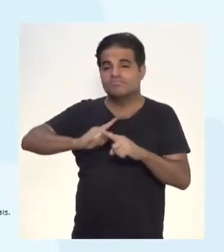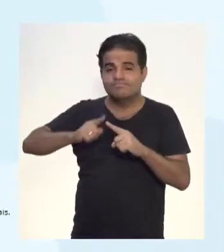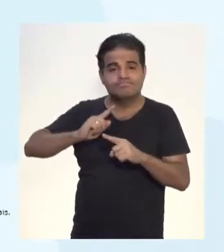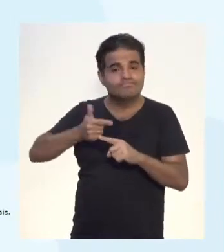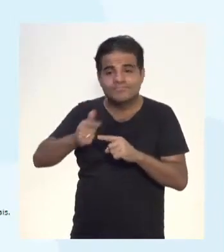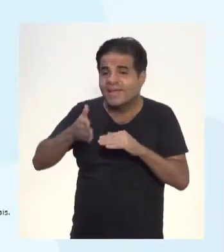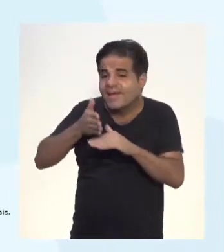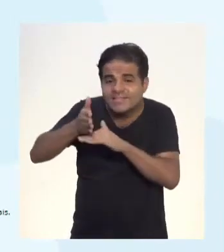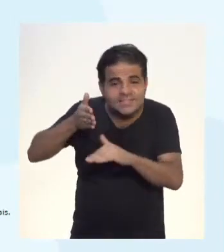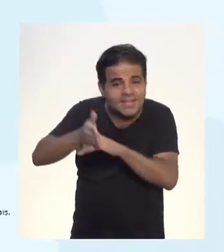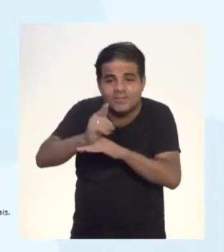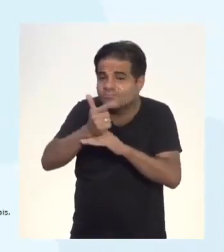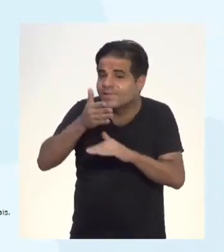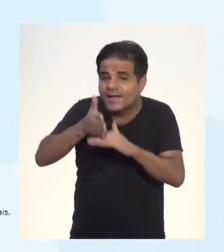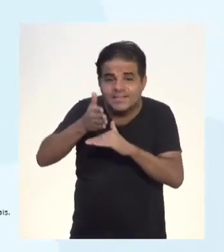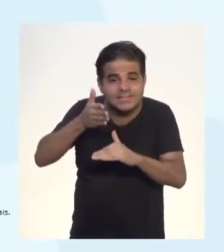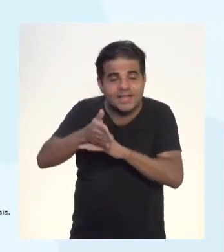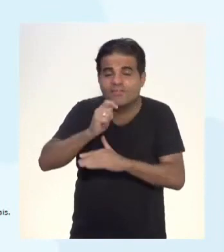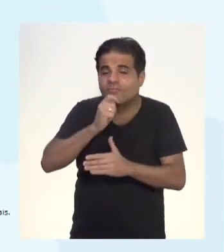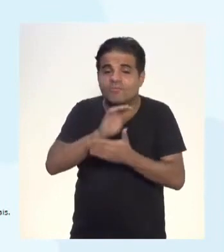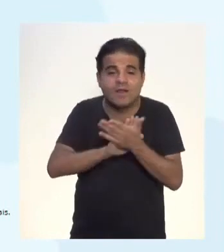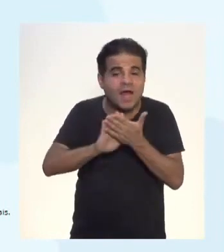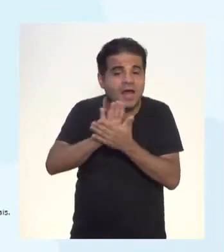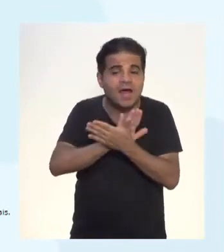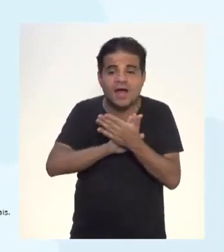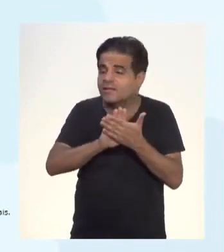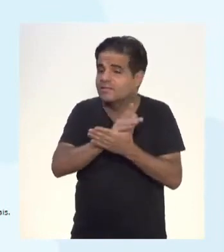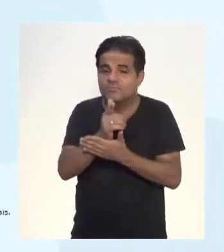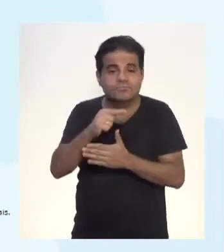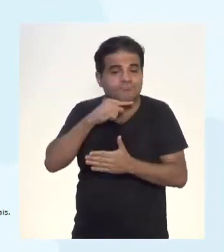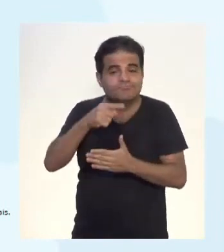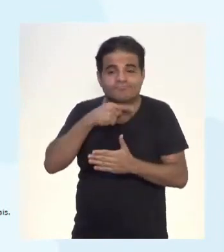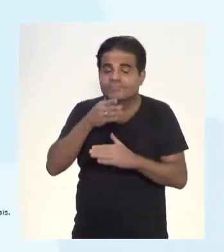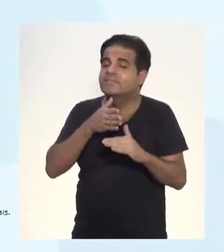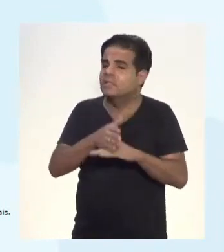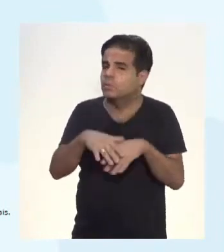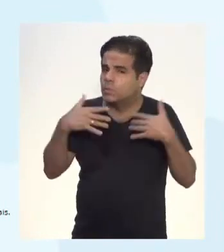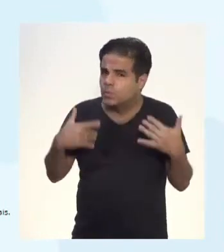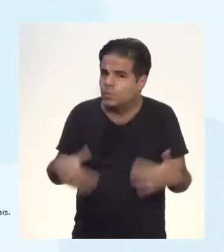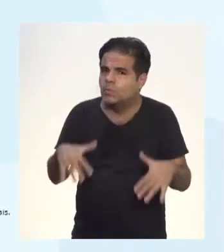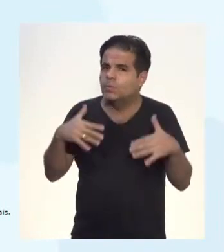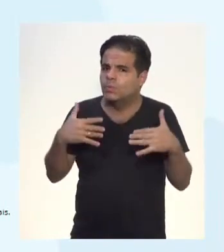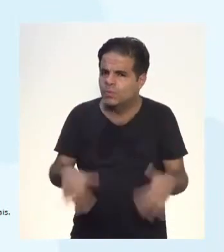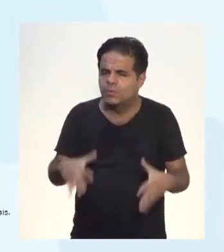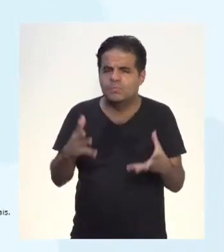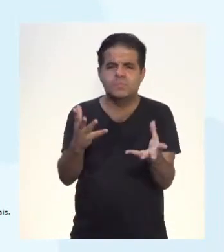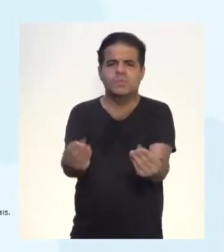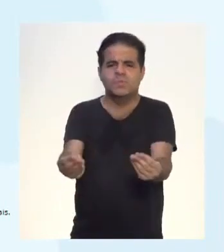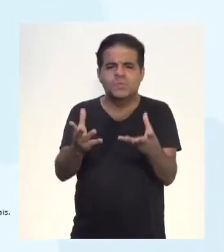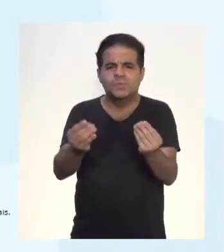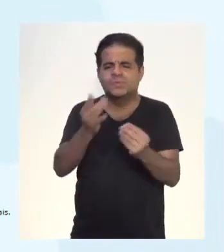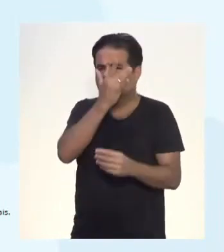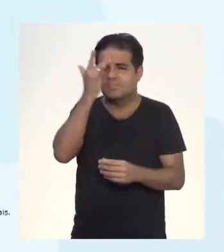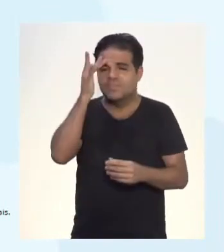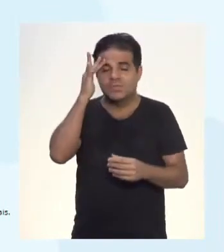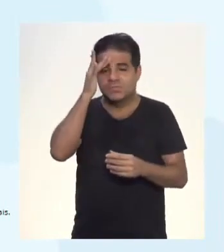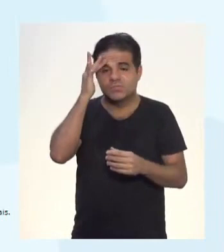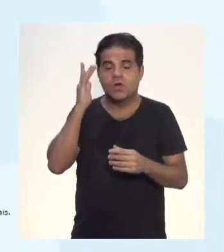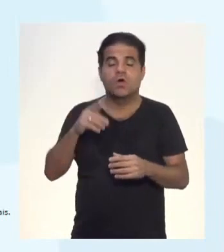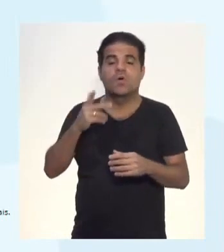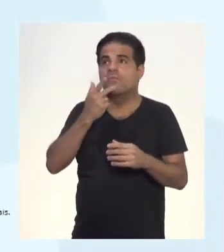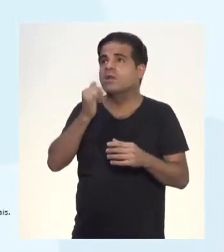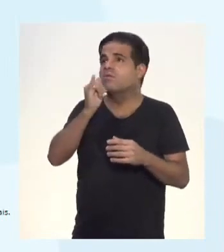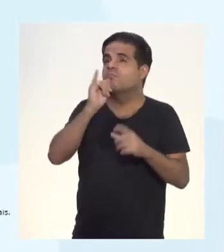não tem acesso nenhum à internet. É bastante gente. E quando a gente tem regiões,